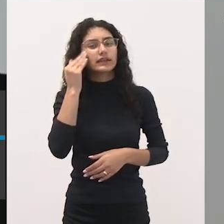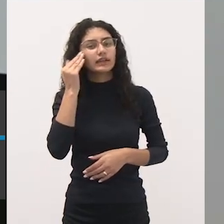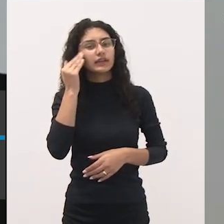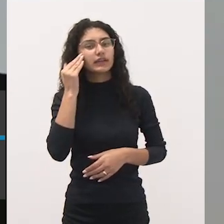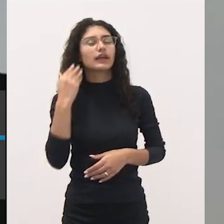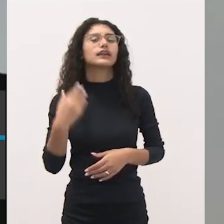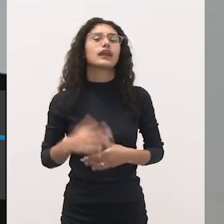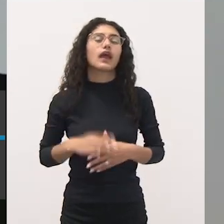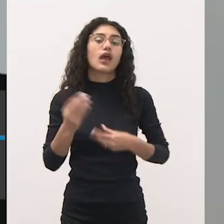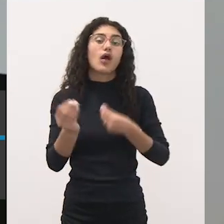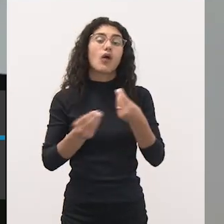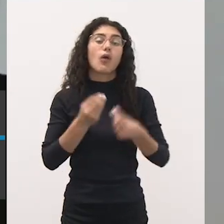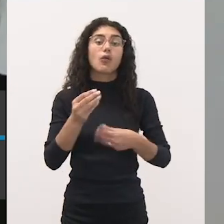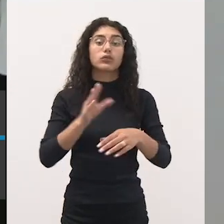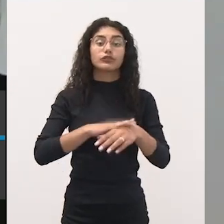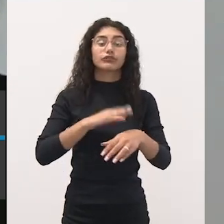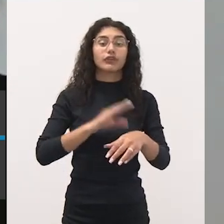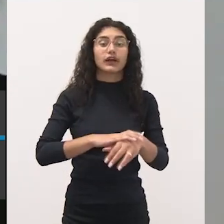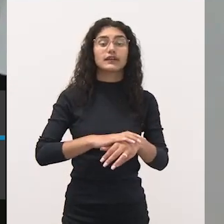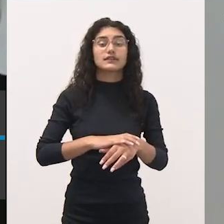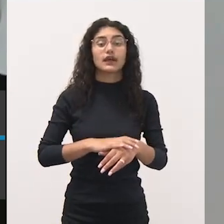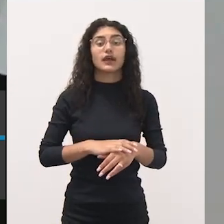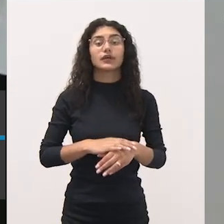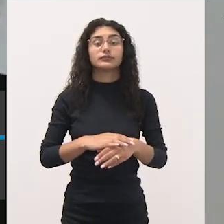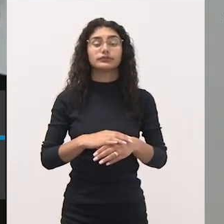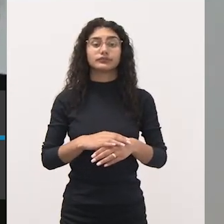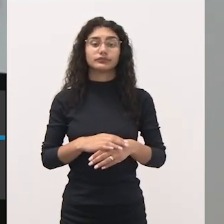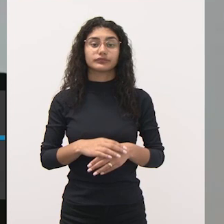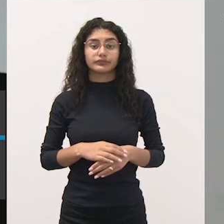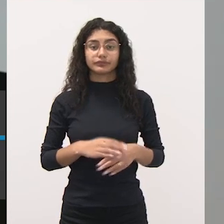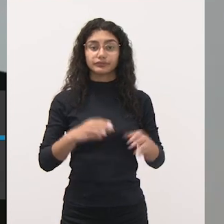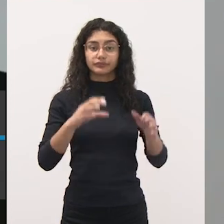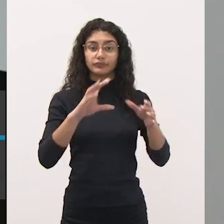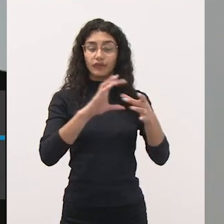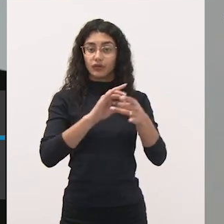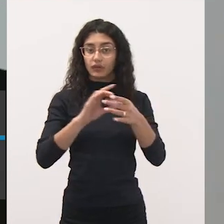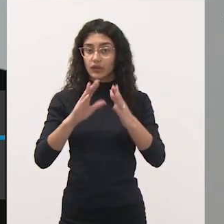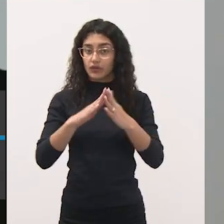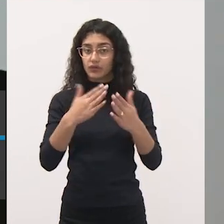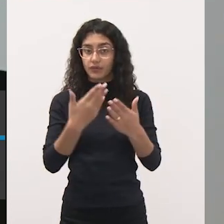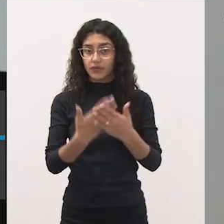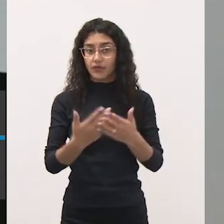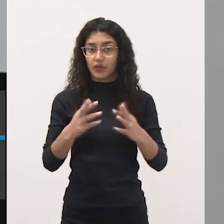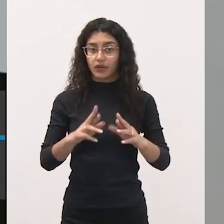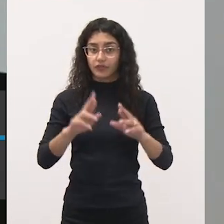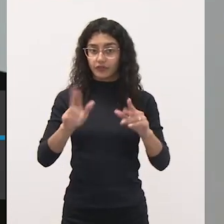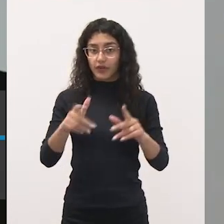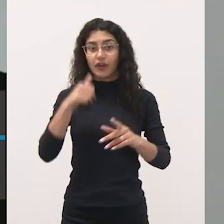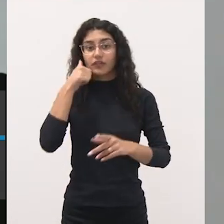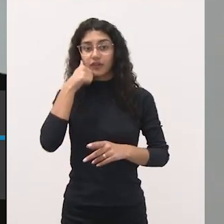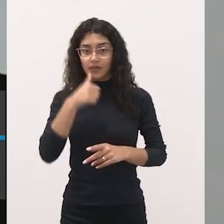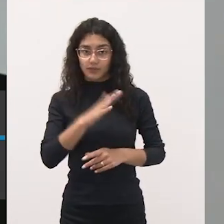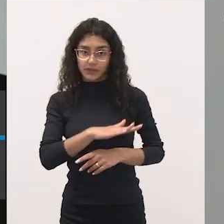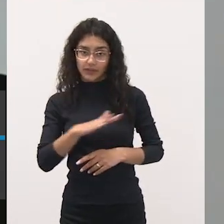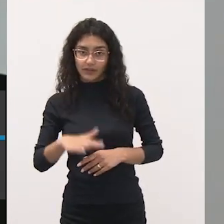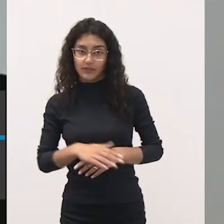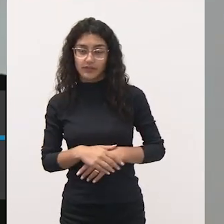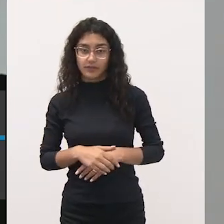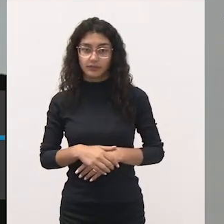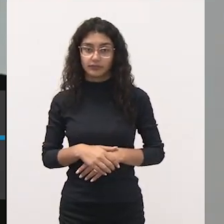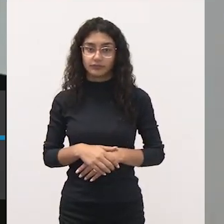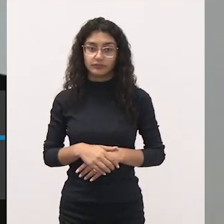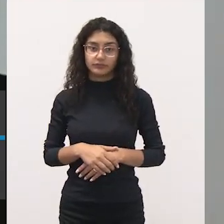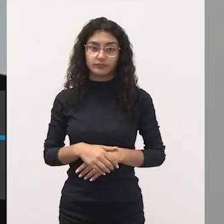esse tratamento pode acontecer no contexto escolar, se difere muito do tratamento com as meninas.